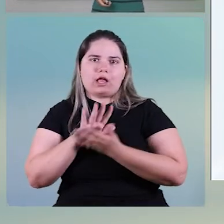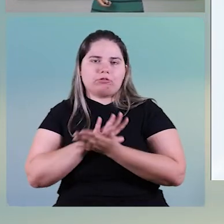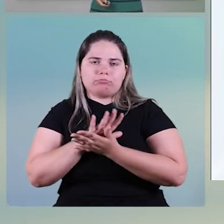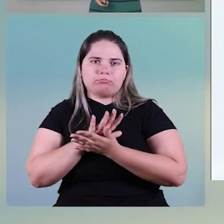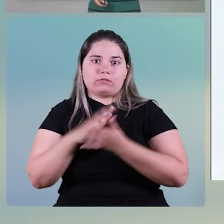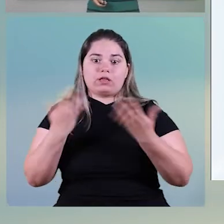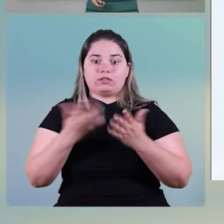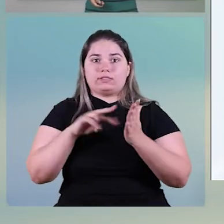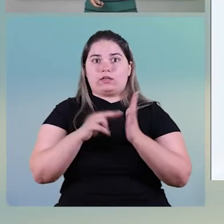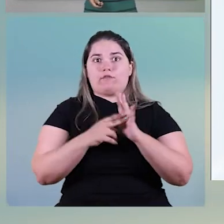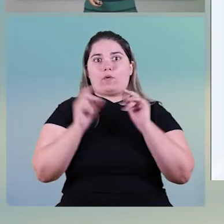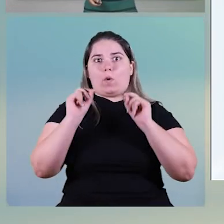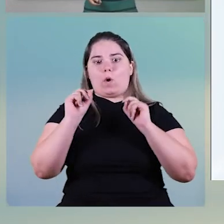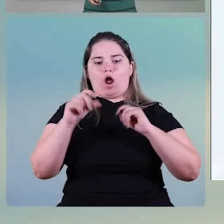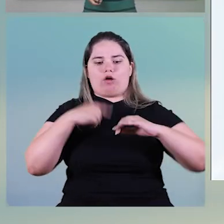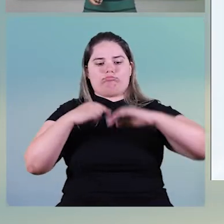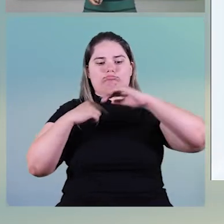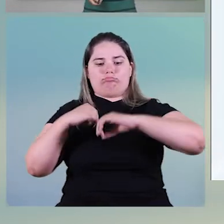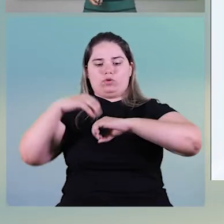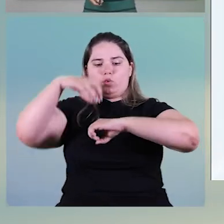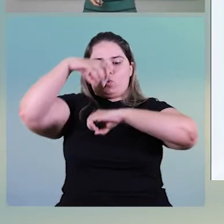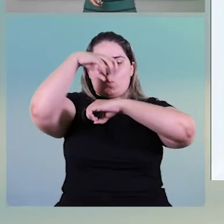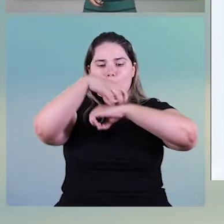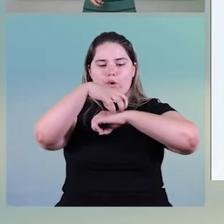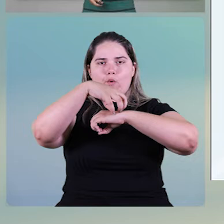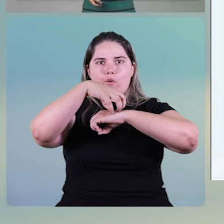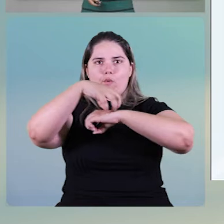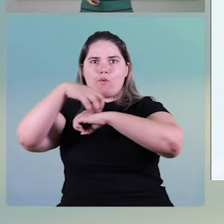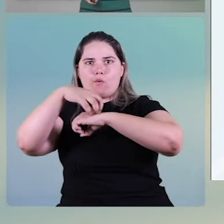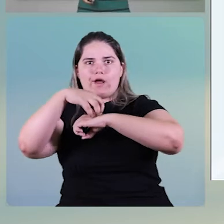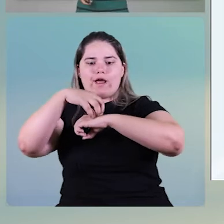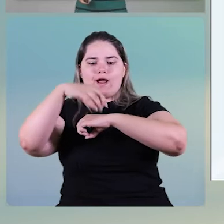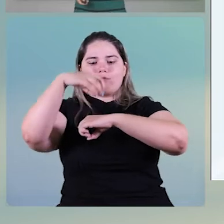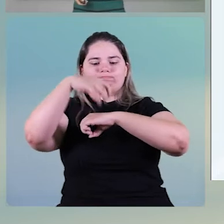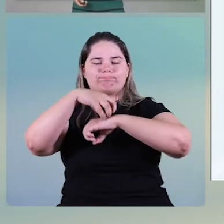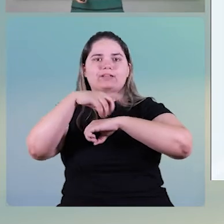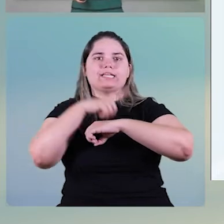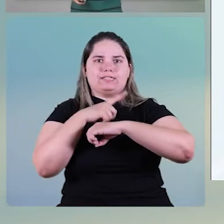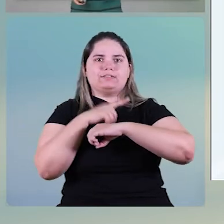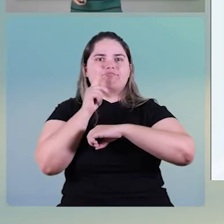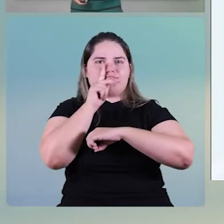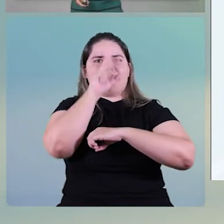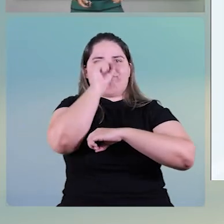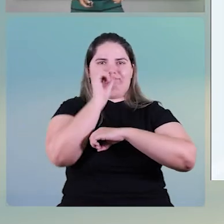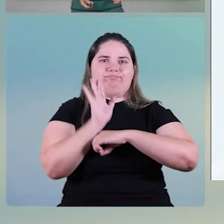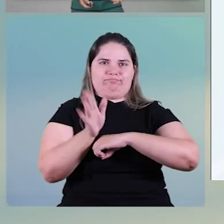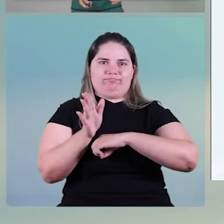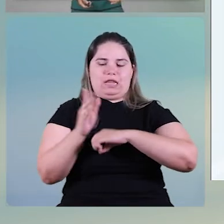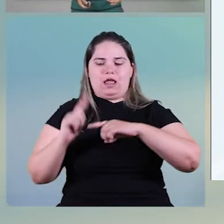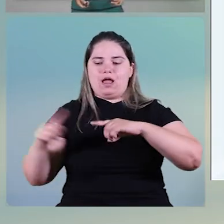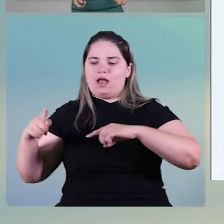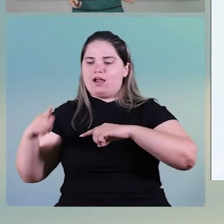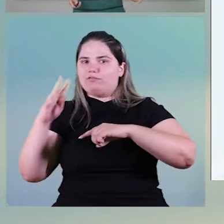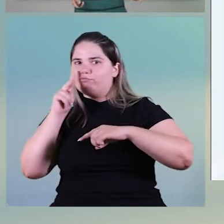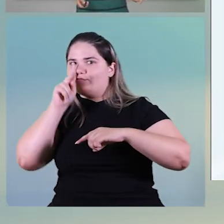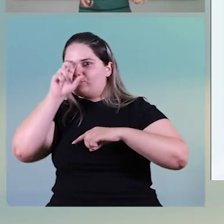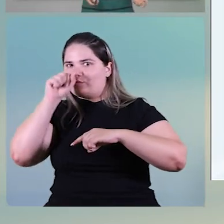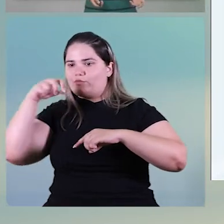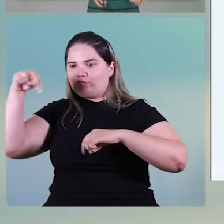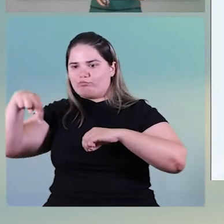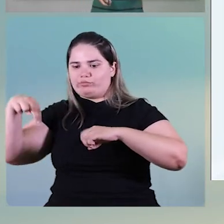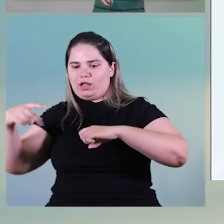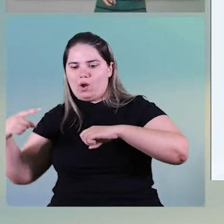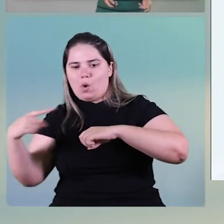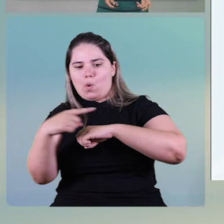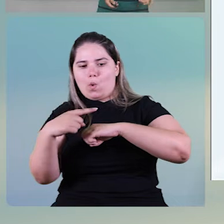e a superfície de apoio produziu uma força que se opõe à força que eu fiz. Essa força é